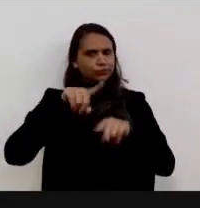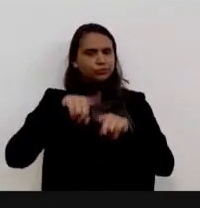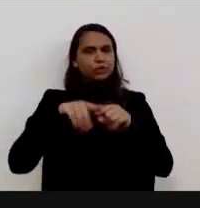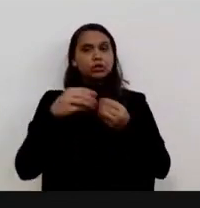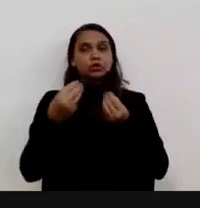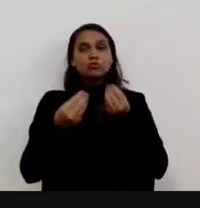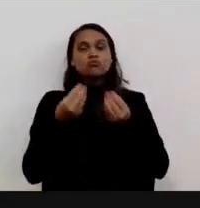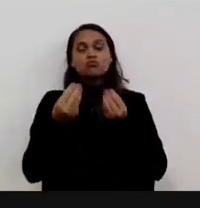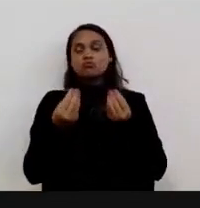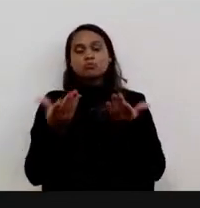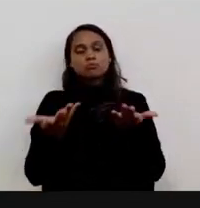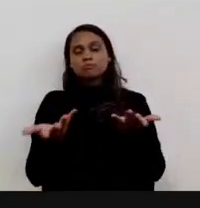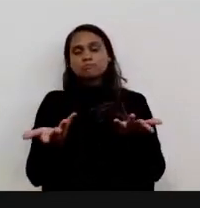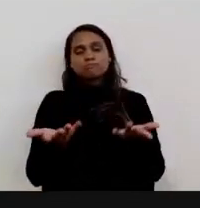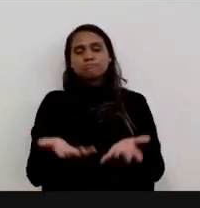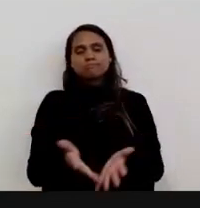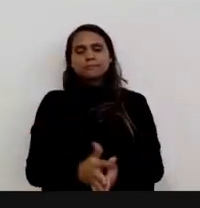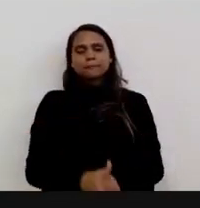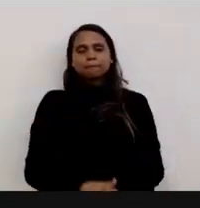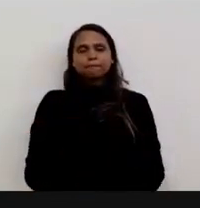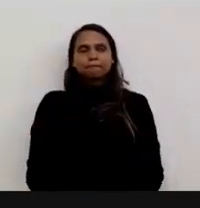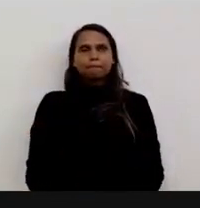como é que o pessoal está recebendo essa